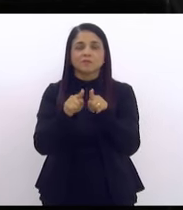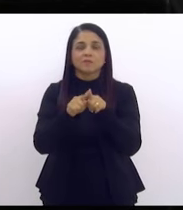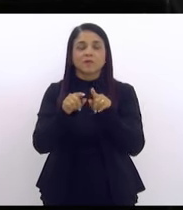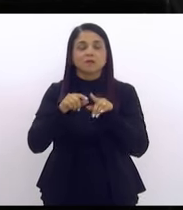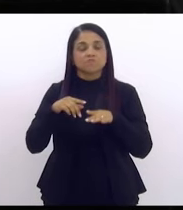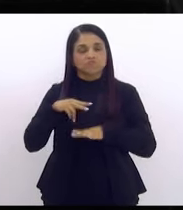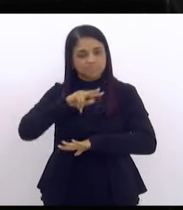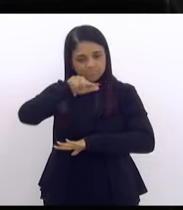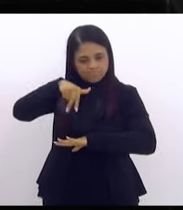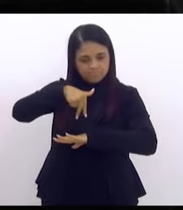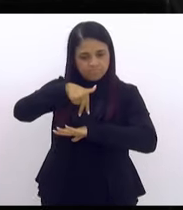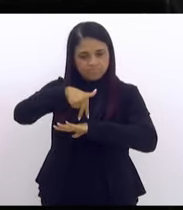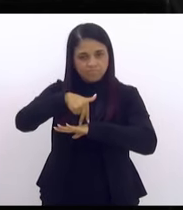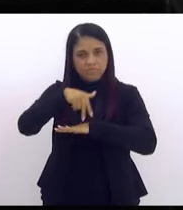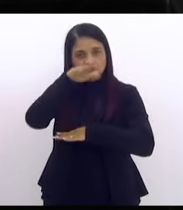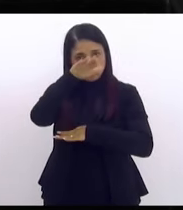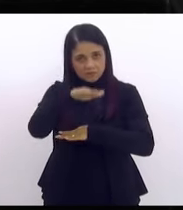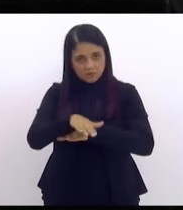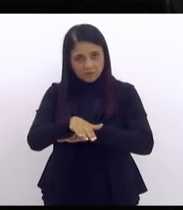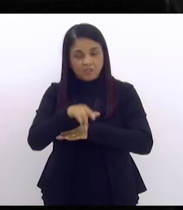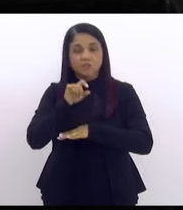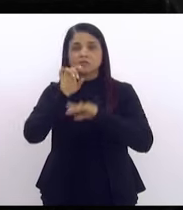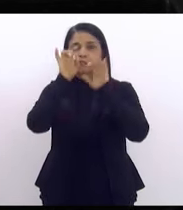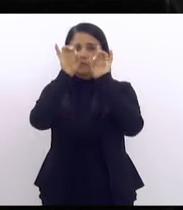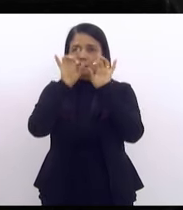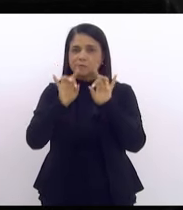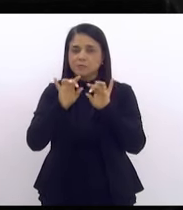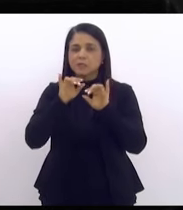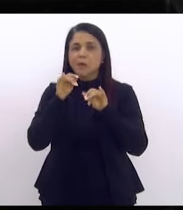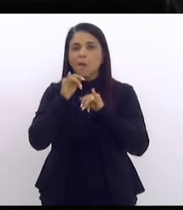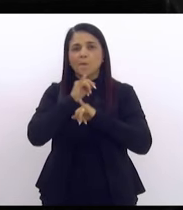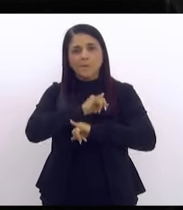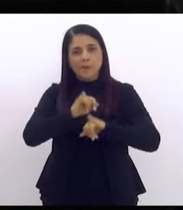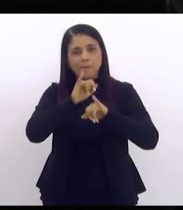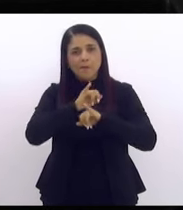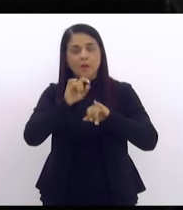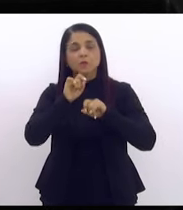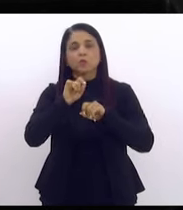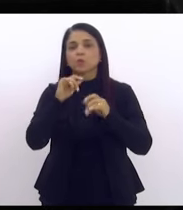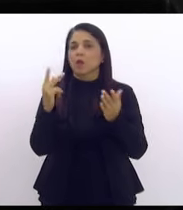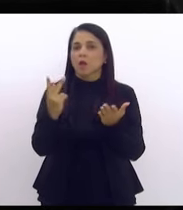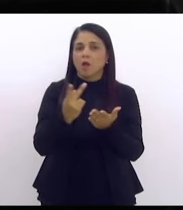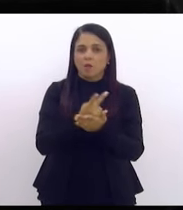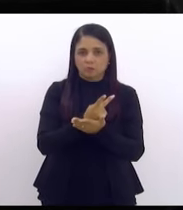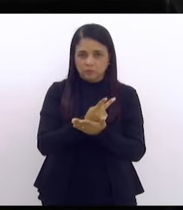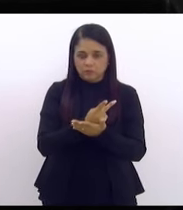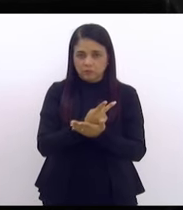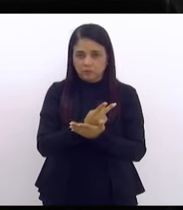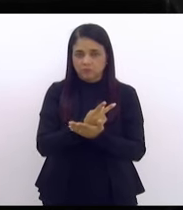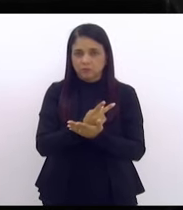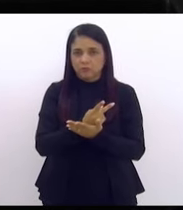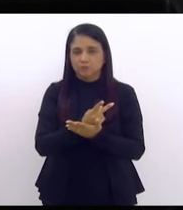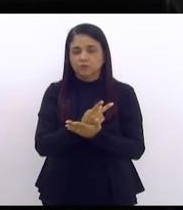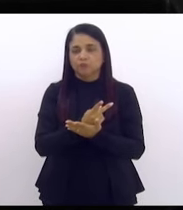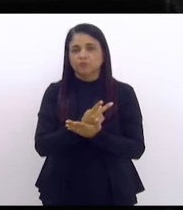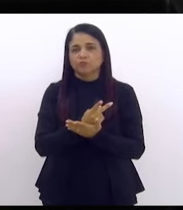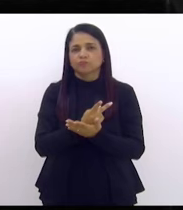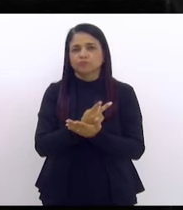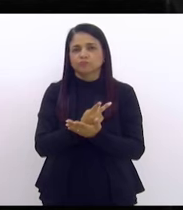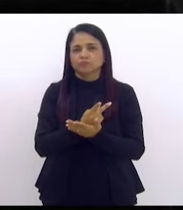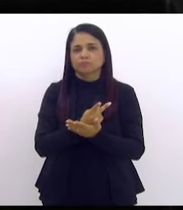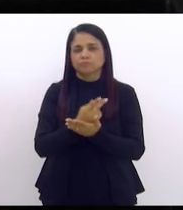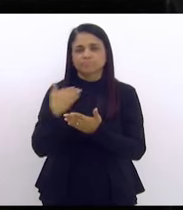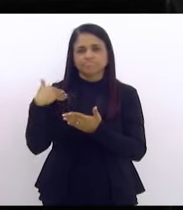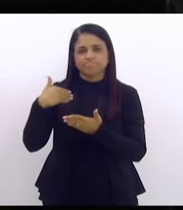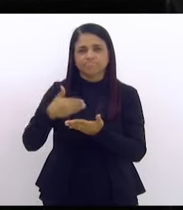tribuna na tarde de hoje, em especial para falar das ocorrências, né, dos últimos dias na